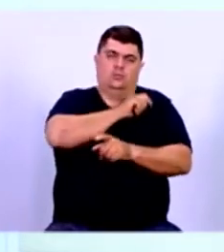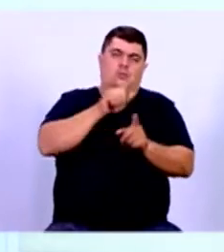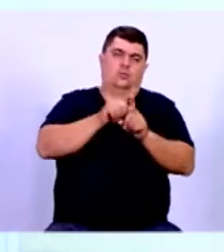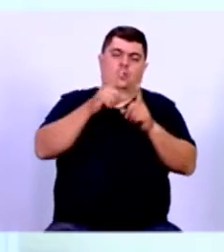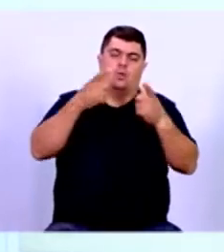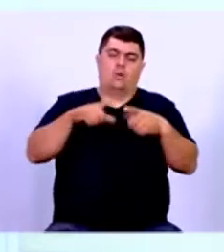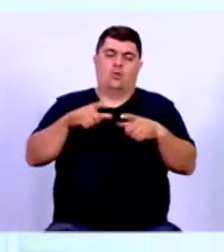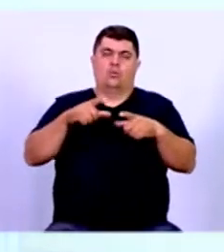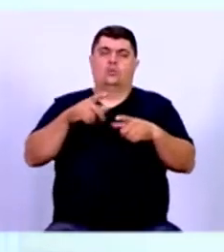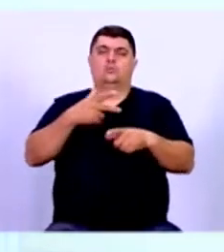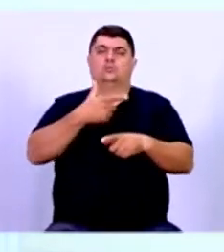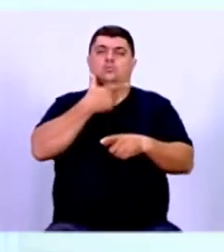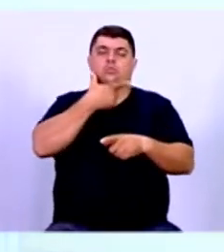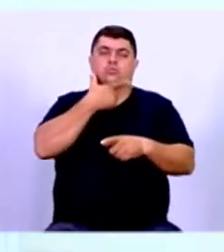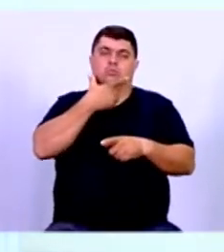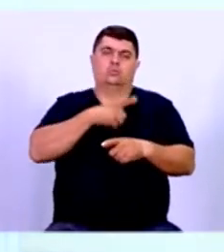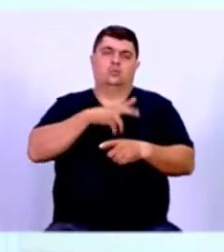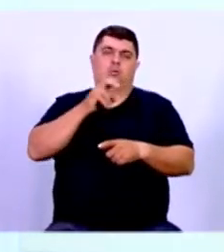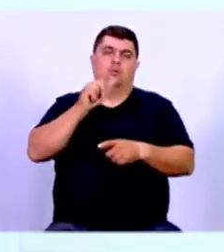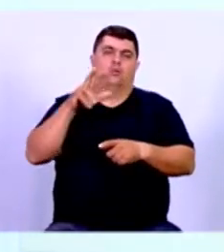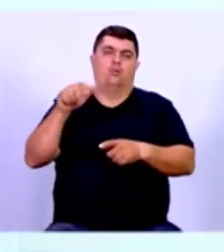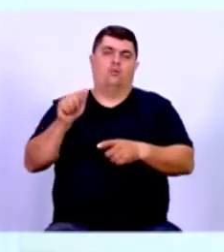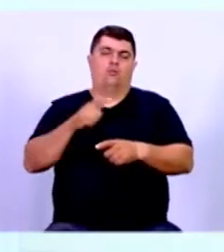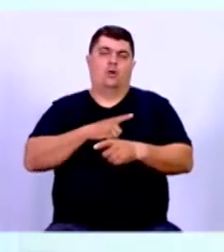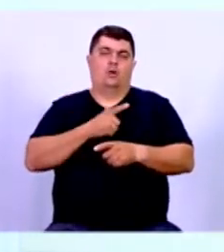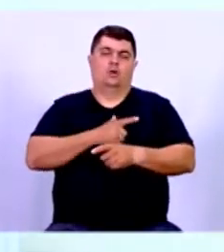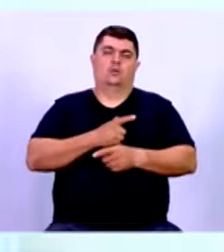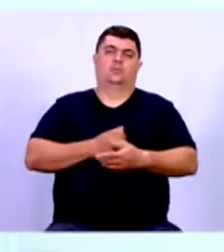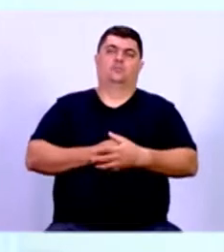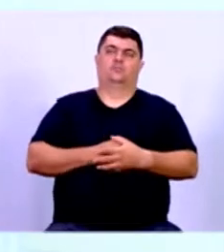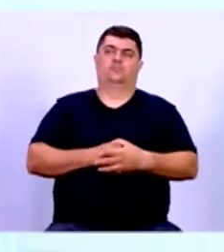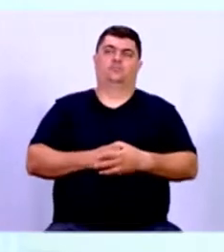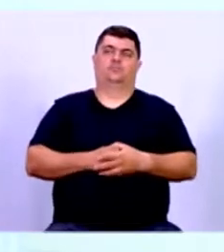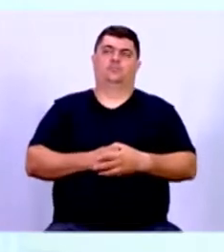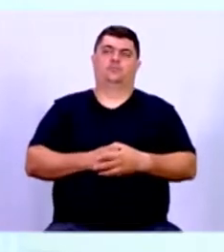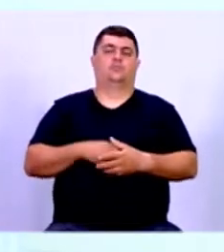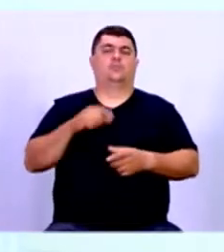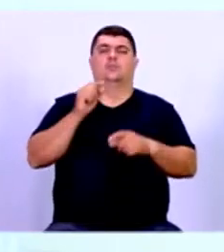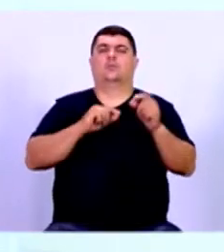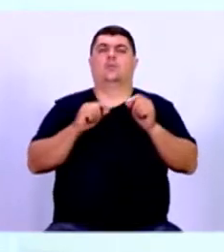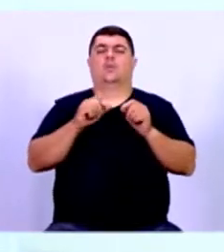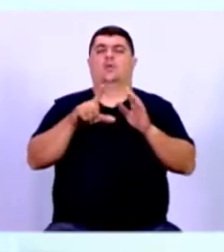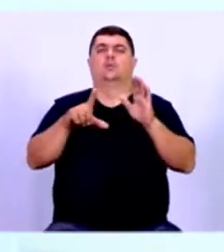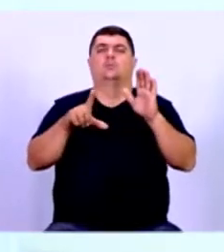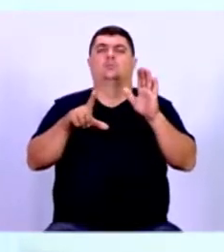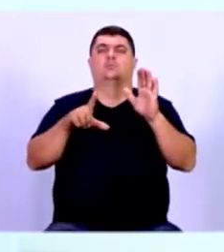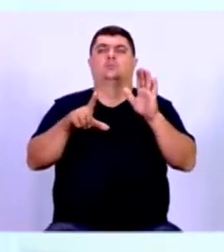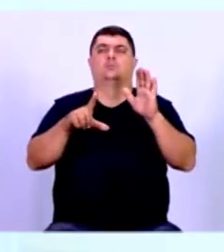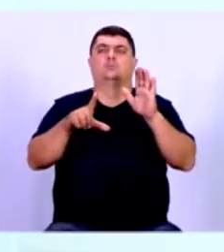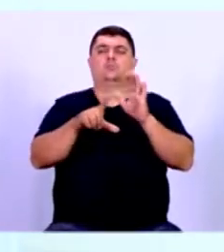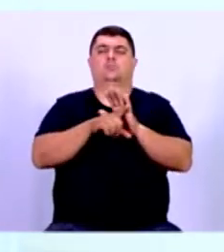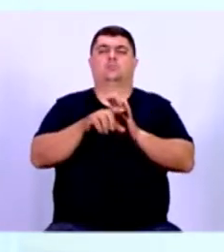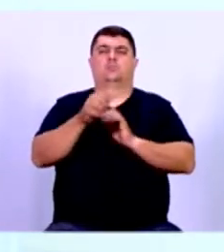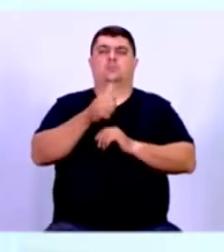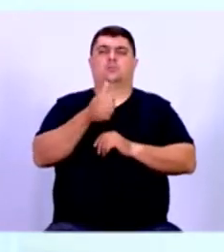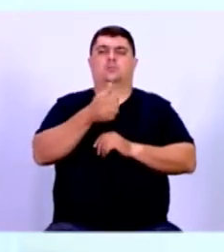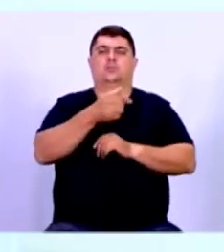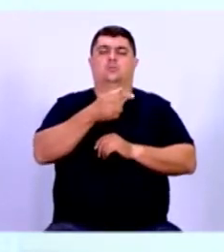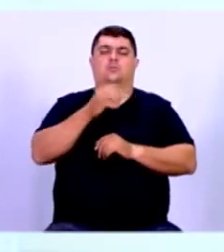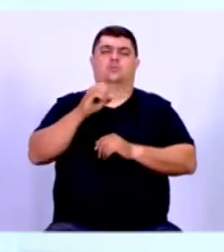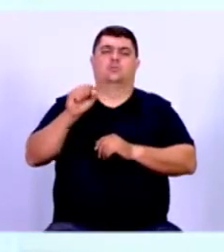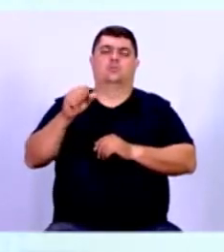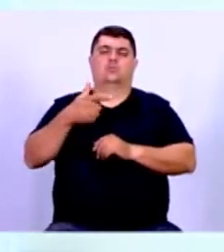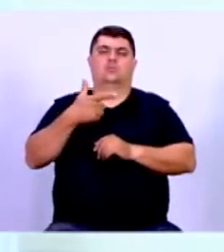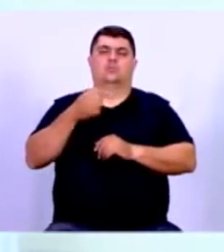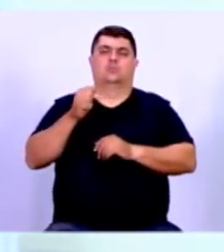localizar as vagas de estágio e a realizar esses encaminhamentos. Além disso, o que mais prevê a Lei 11.788